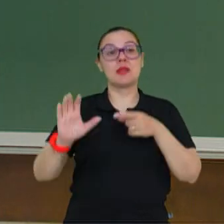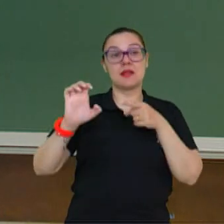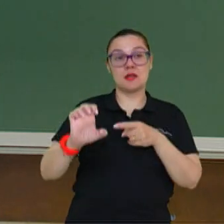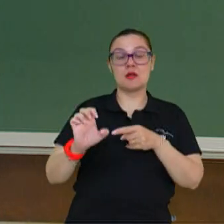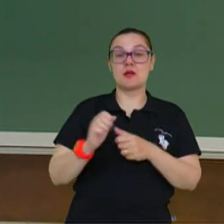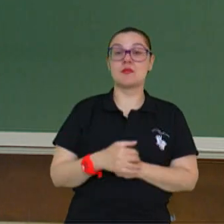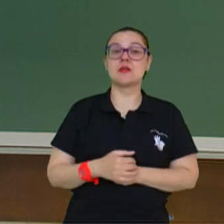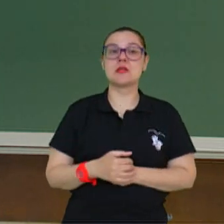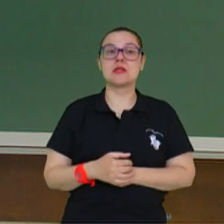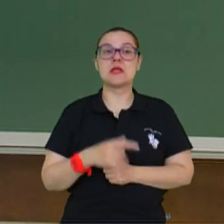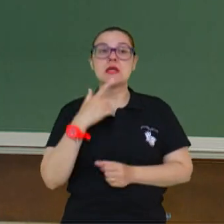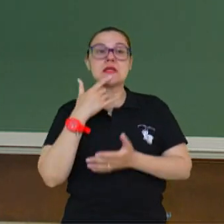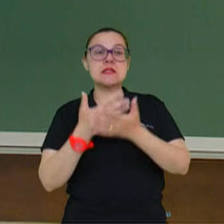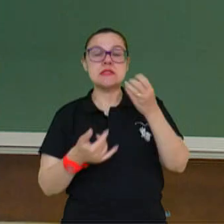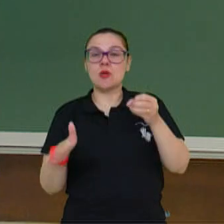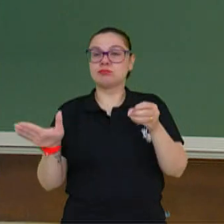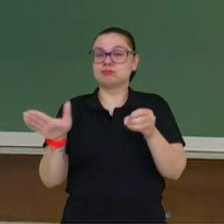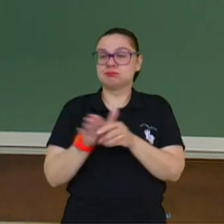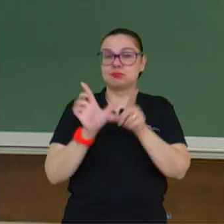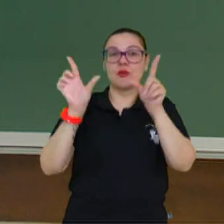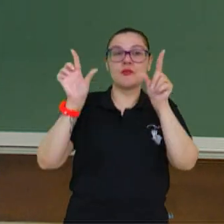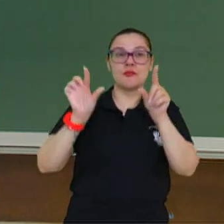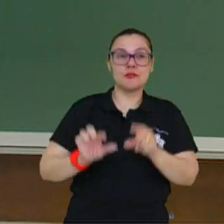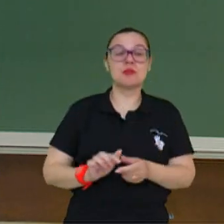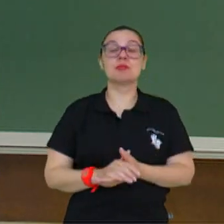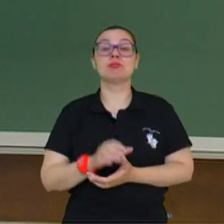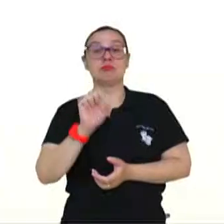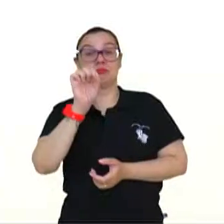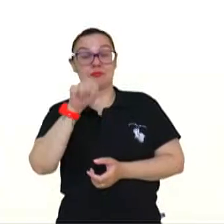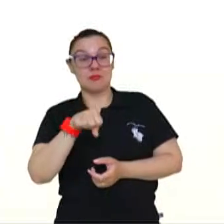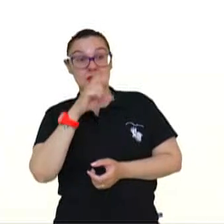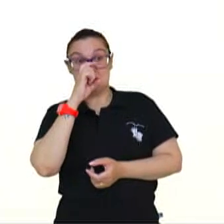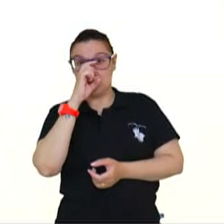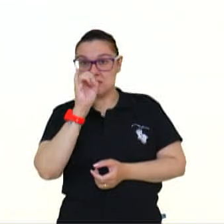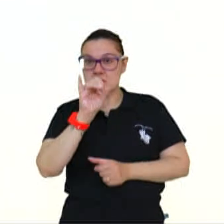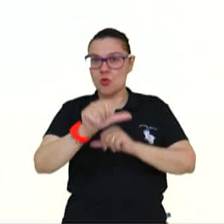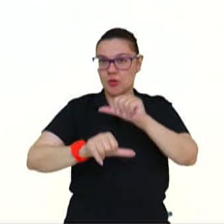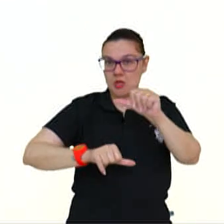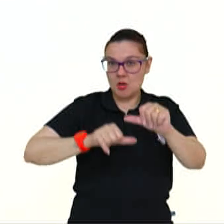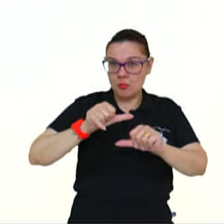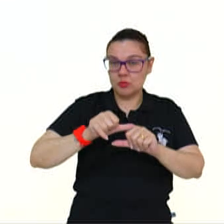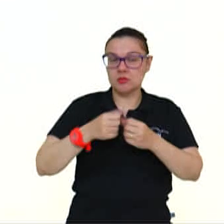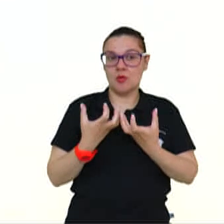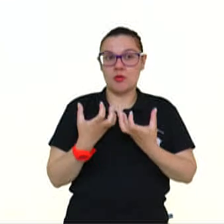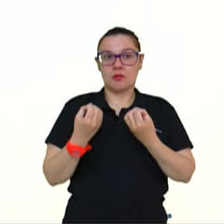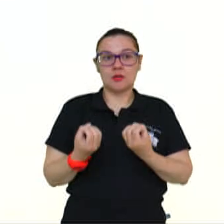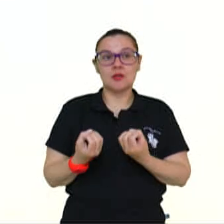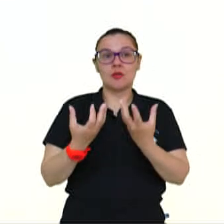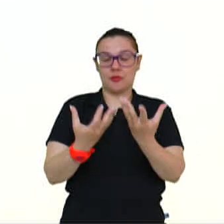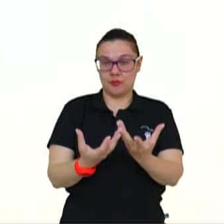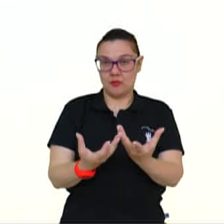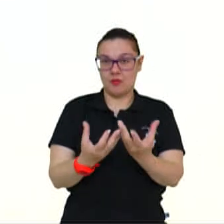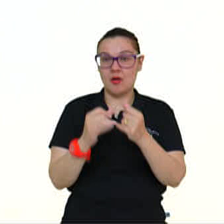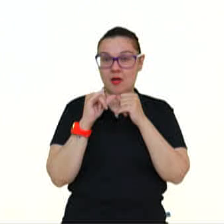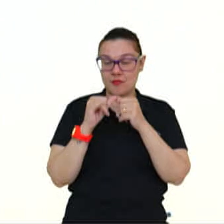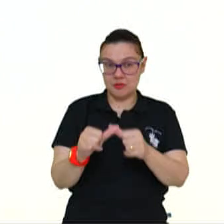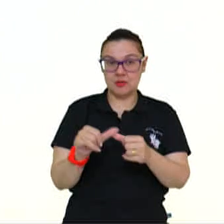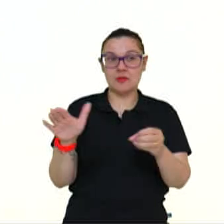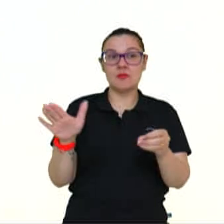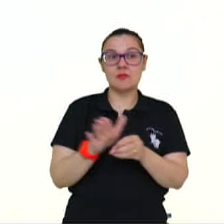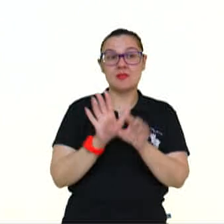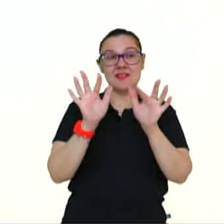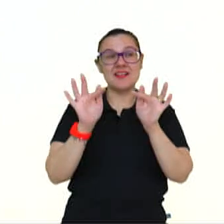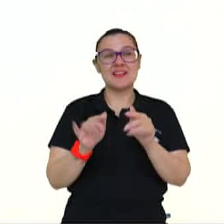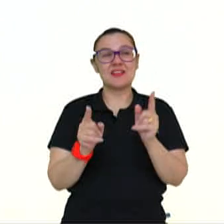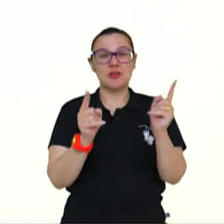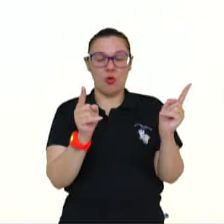Letra E, a reserva do banco de sangue está chegando ao fim? Sim. Se eu quero mudar a atitude, quero que as pessoas doem sangue, então eu chego, através desse